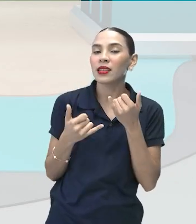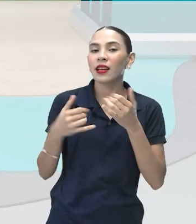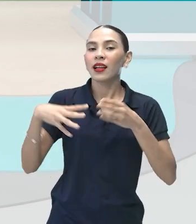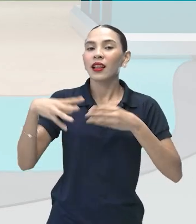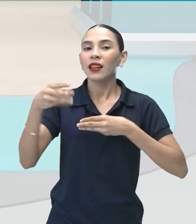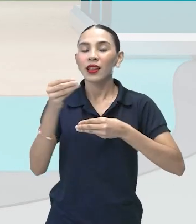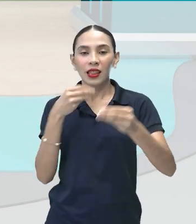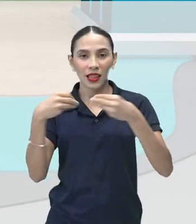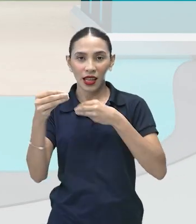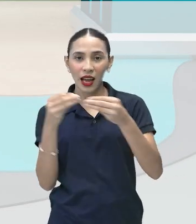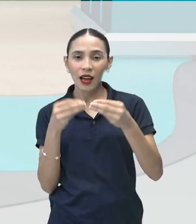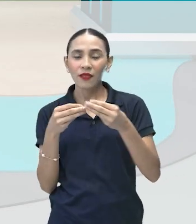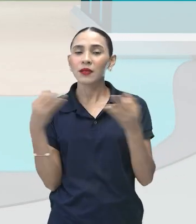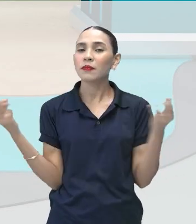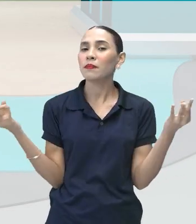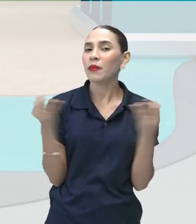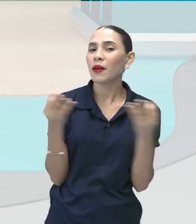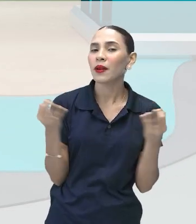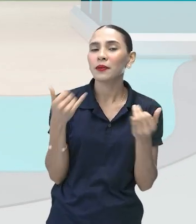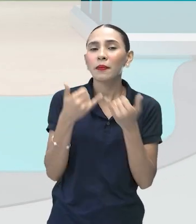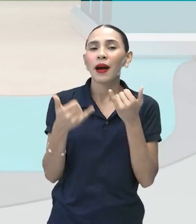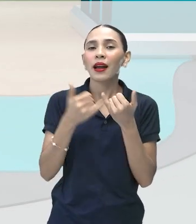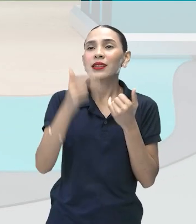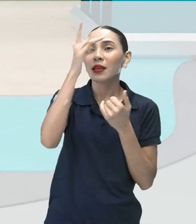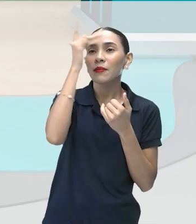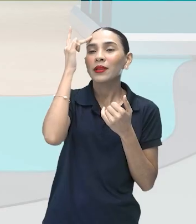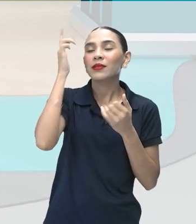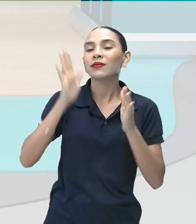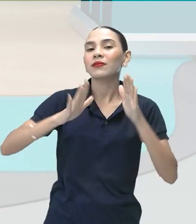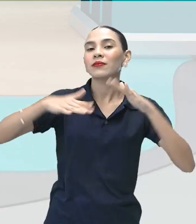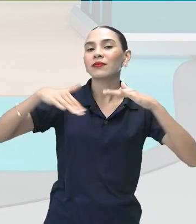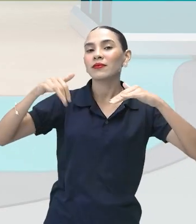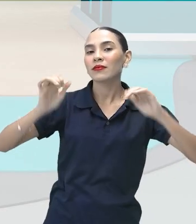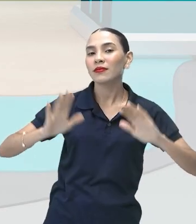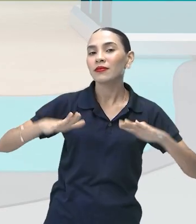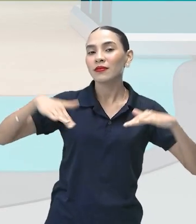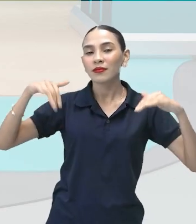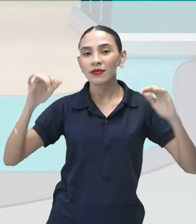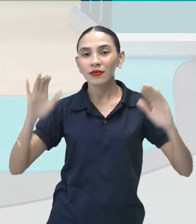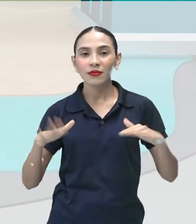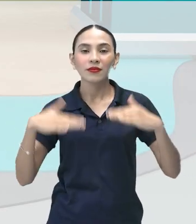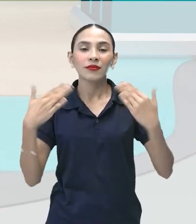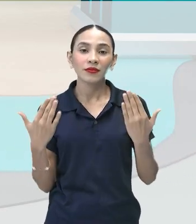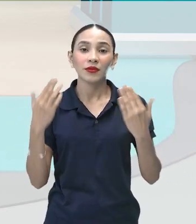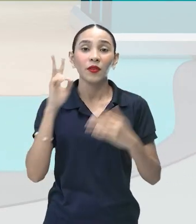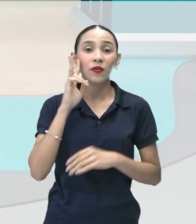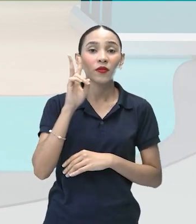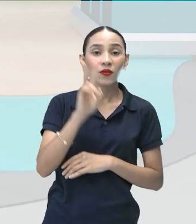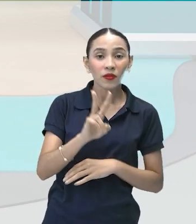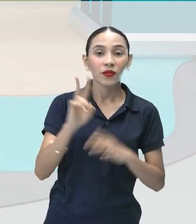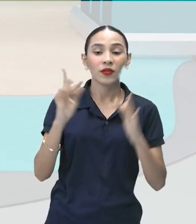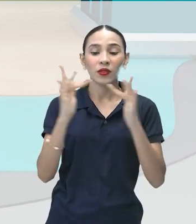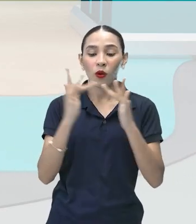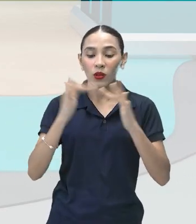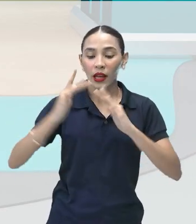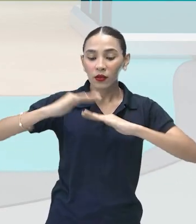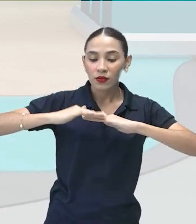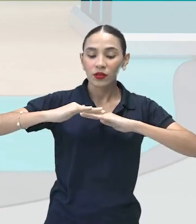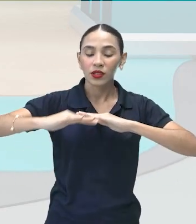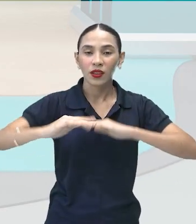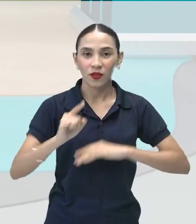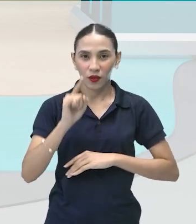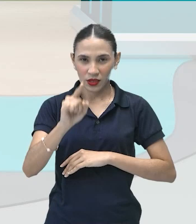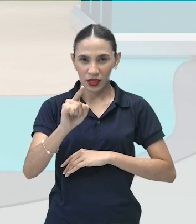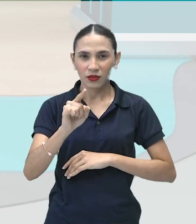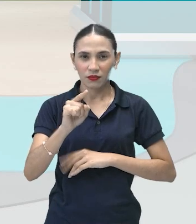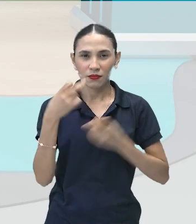e graciosos, como se o dançarino estivesse flutuando, minimizando o contato visual com o chão. Vocês